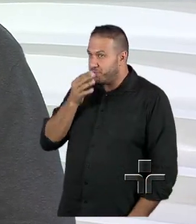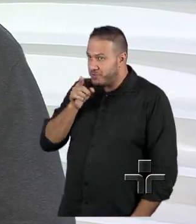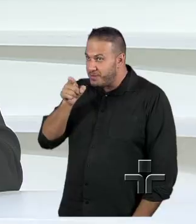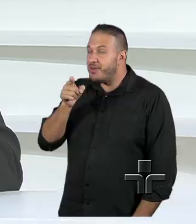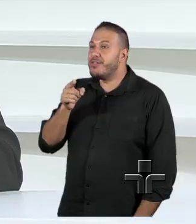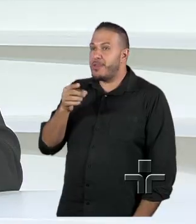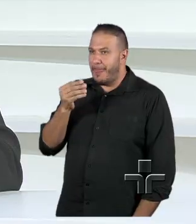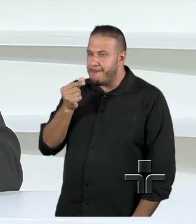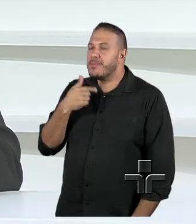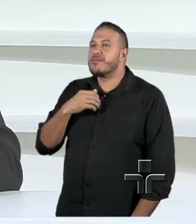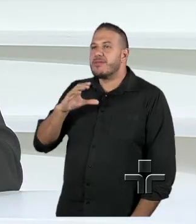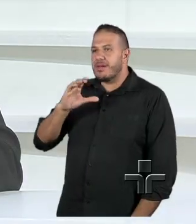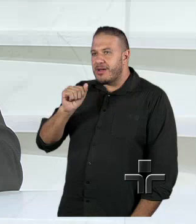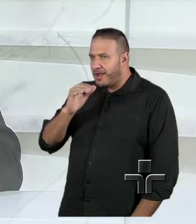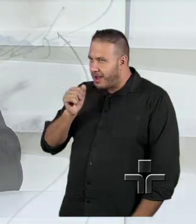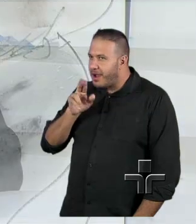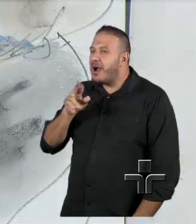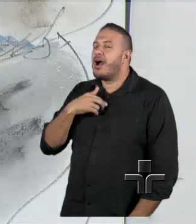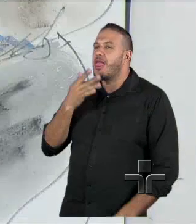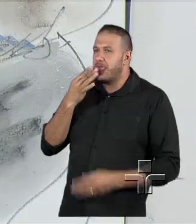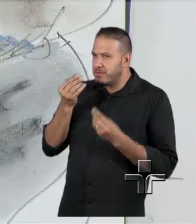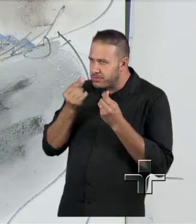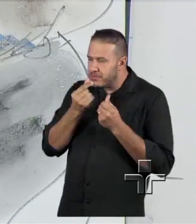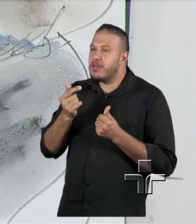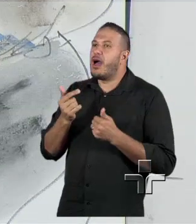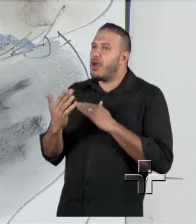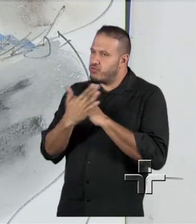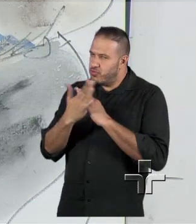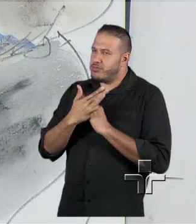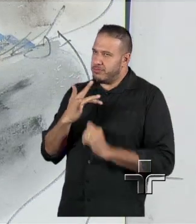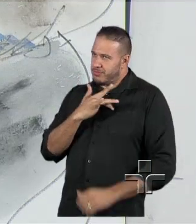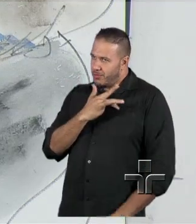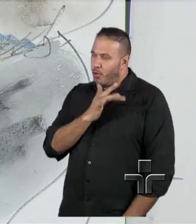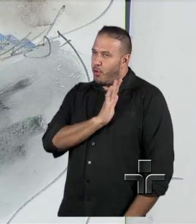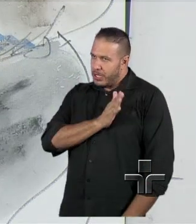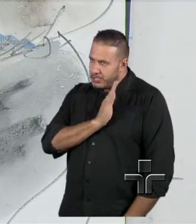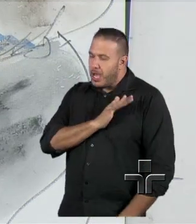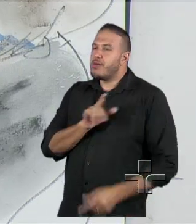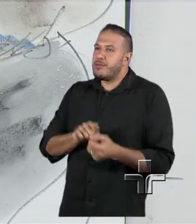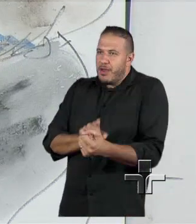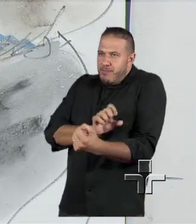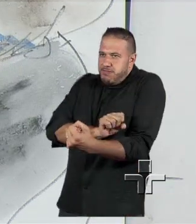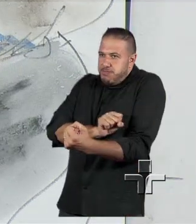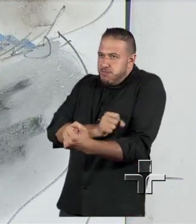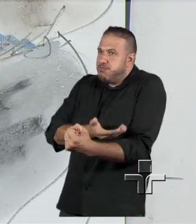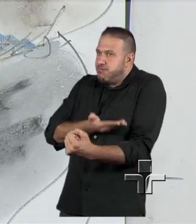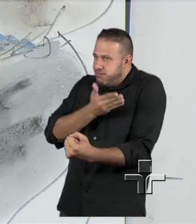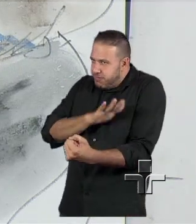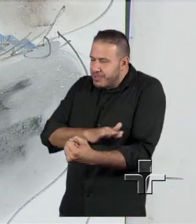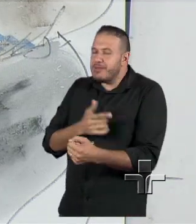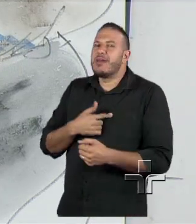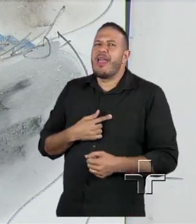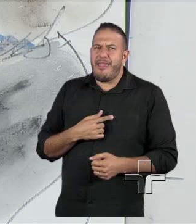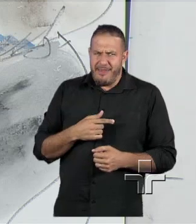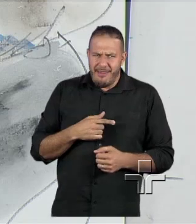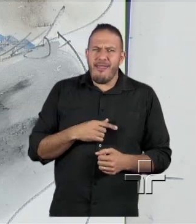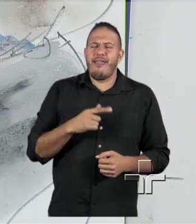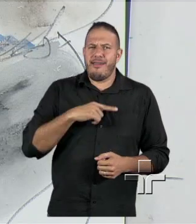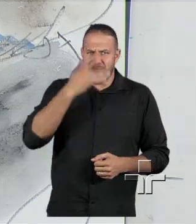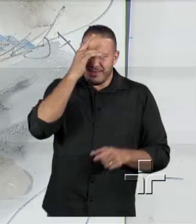muito flavonoide, faz bem para o coração, faz bem para a pressão arterial, faz bem para a memória. Nutricionistas